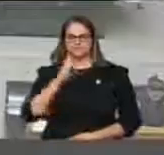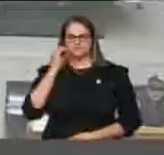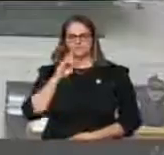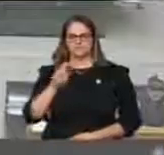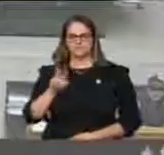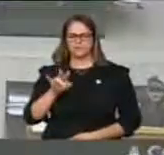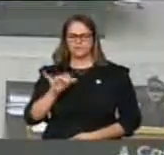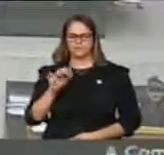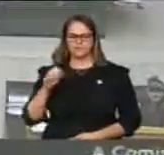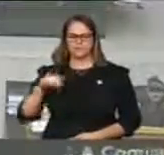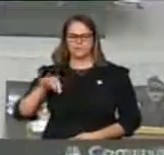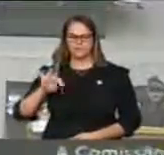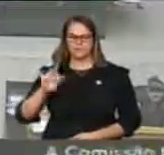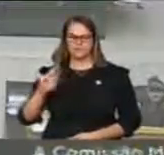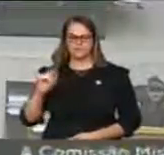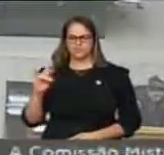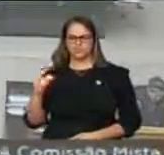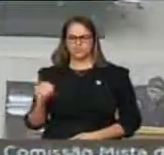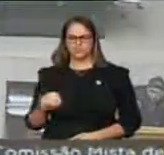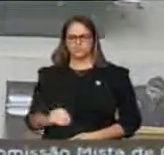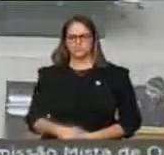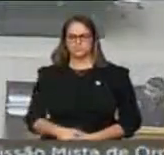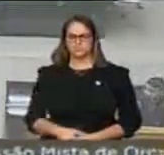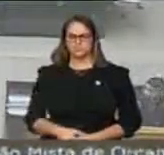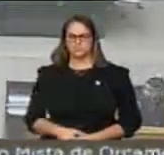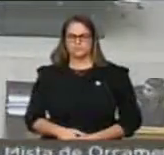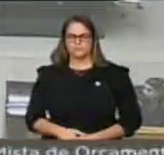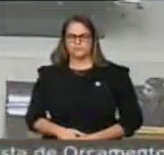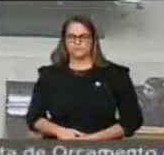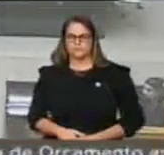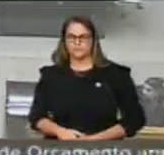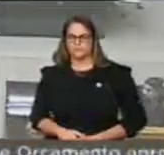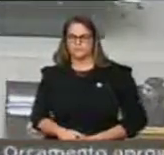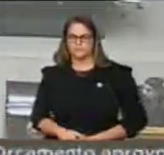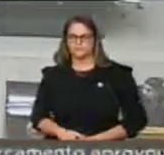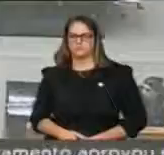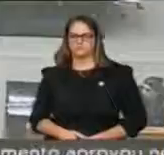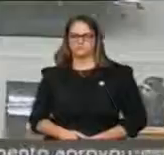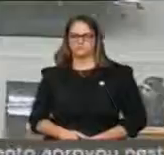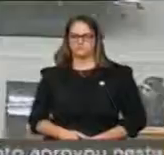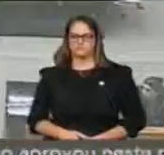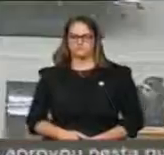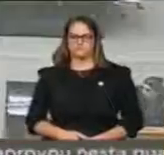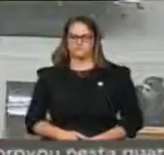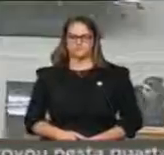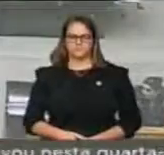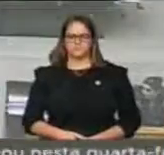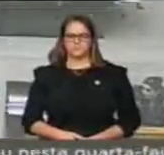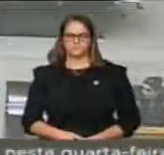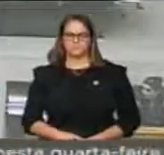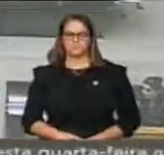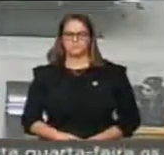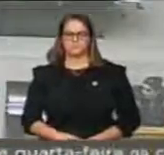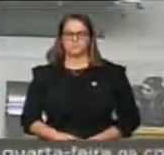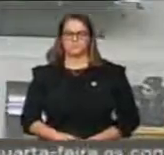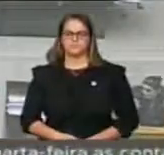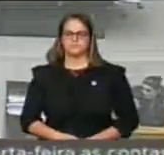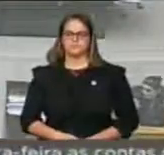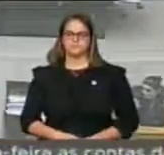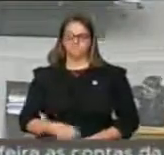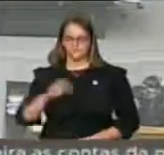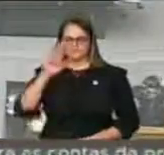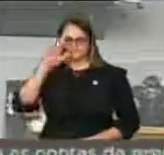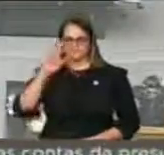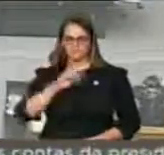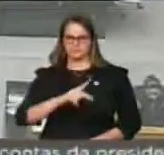líder do PSB, se puder cooperar. Sempre, tem 6 minutos, se puder cooperar. Sempre, serei breve. Senhor